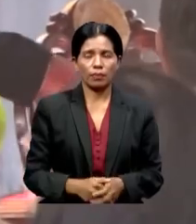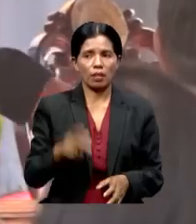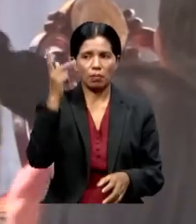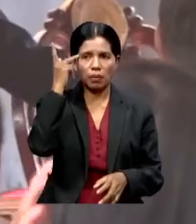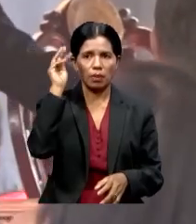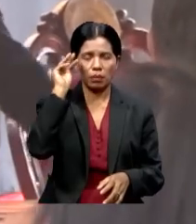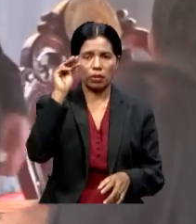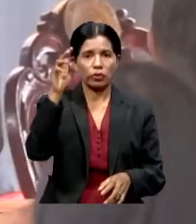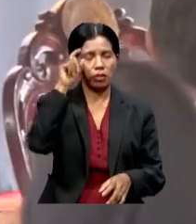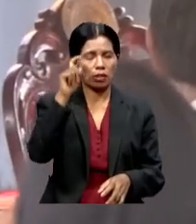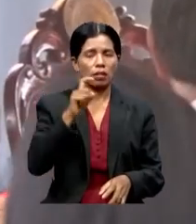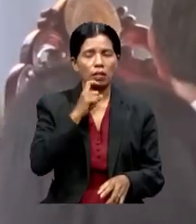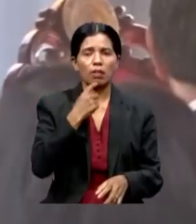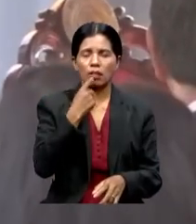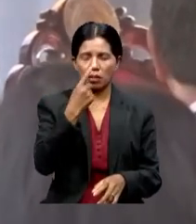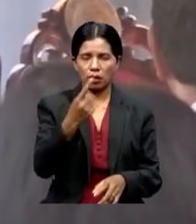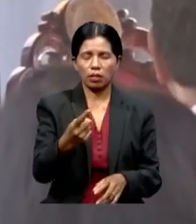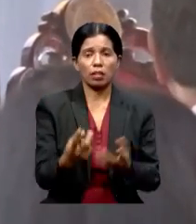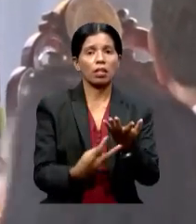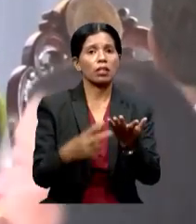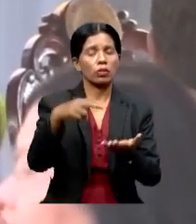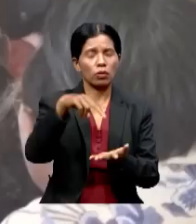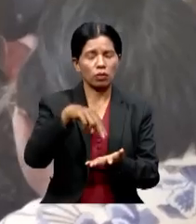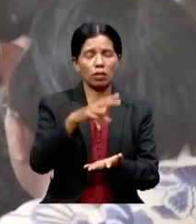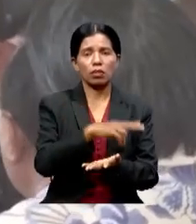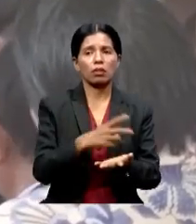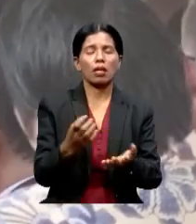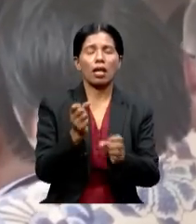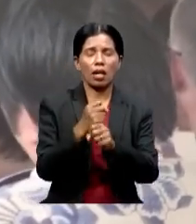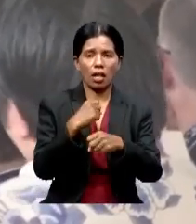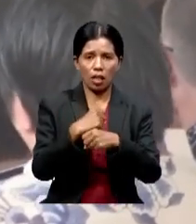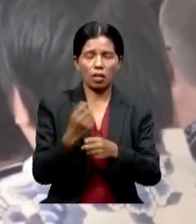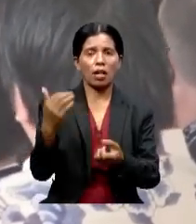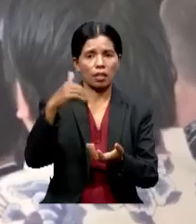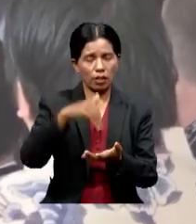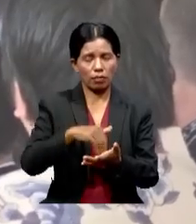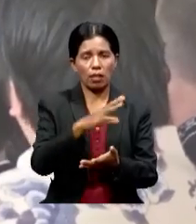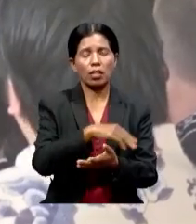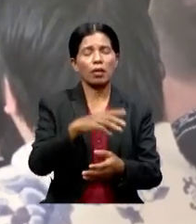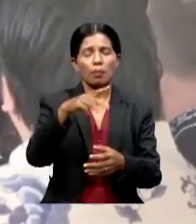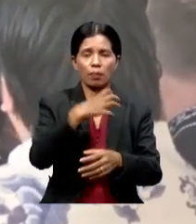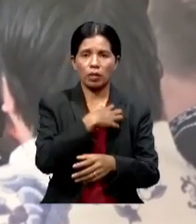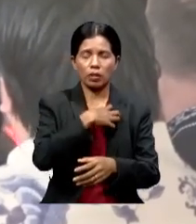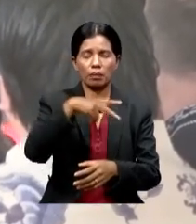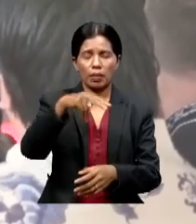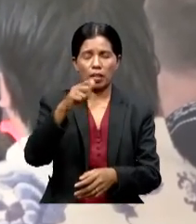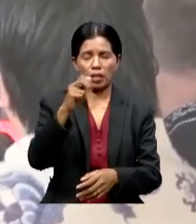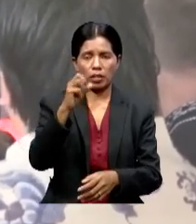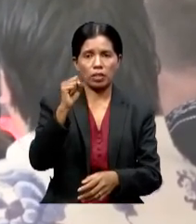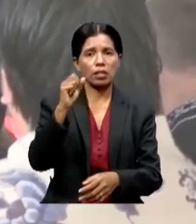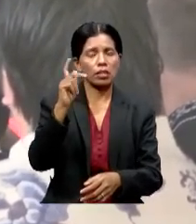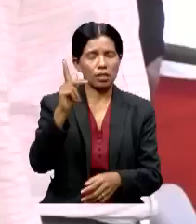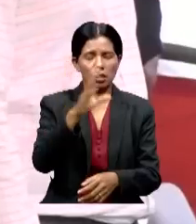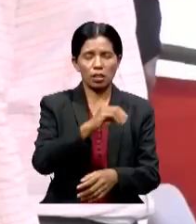Primeiro-ministro Kairala Sanana Guzmão Hateten, a reestruturação da polícia científica e investigação criminal, né? Governo da CIA, Serralo e a tempo, Badak